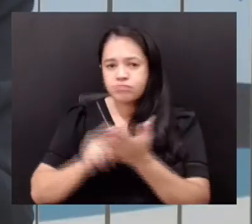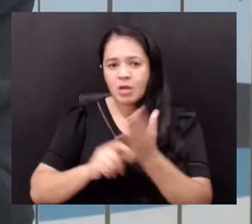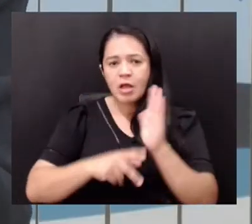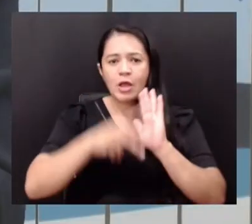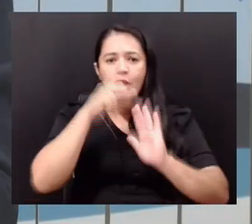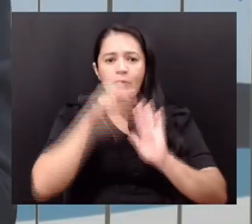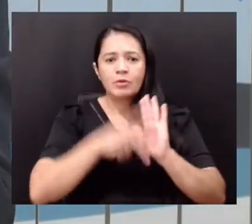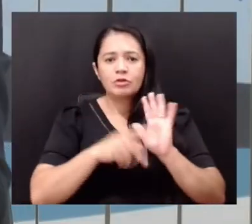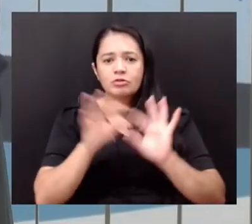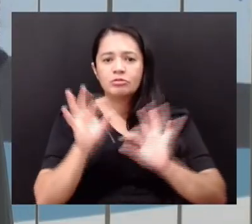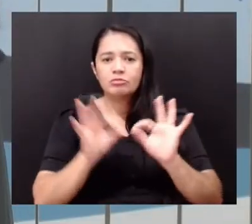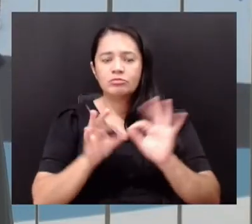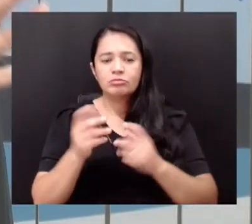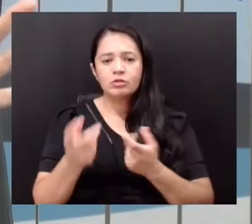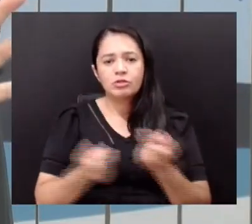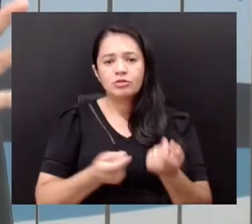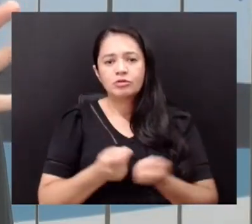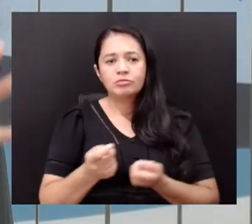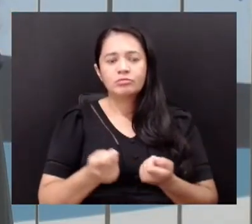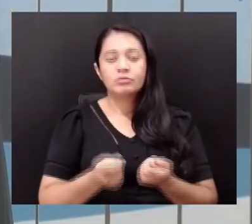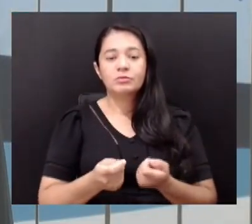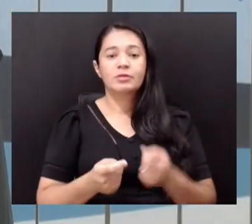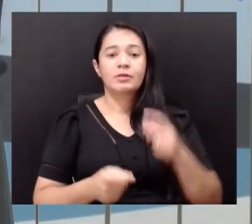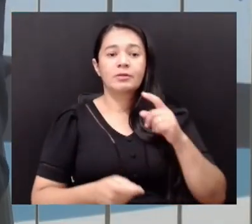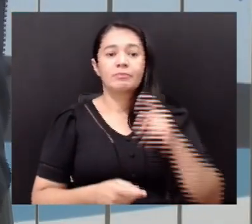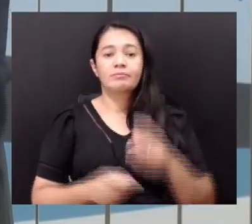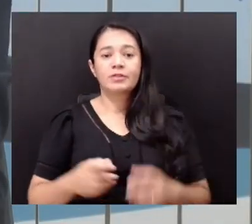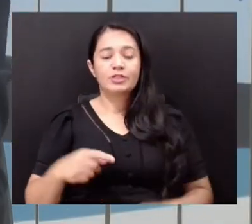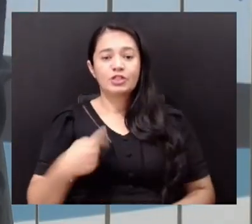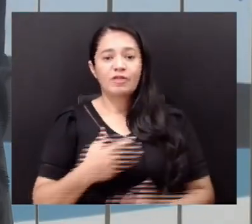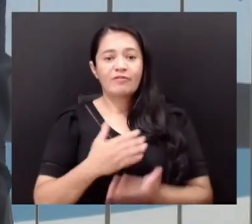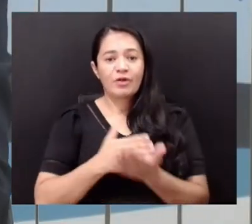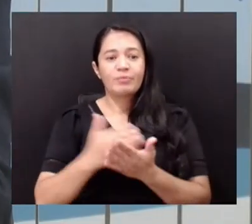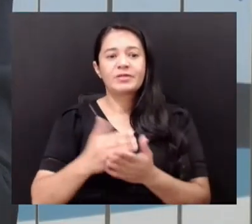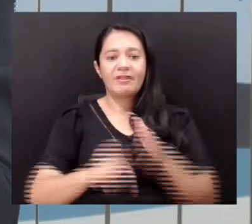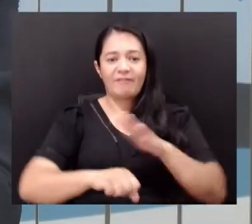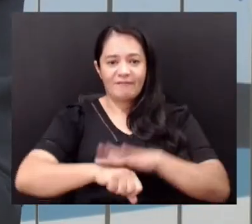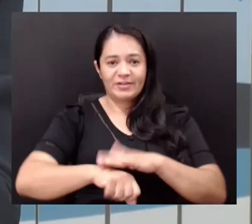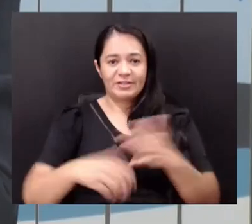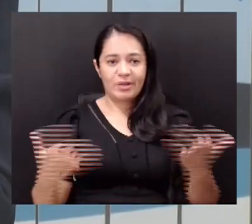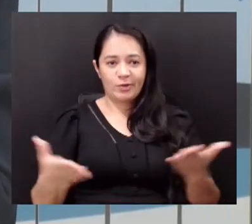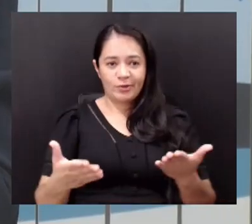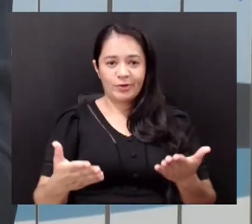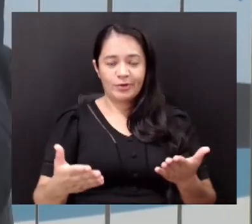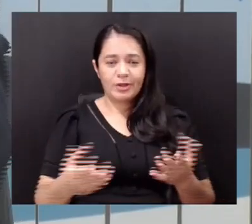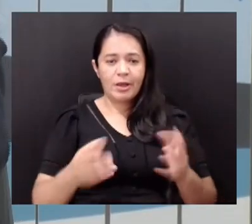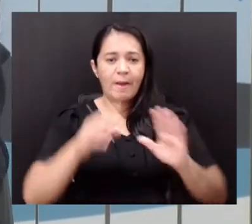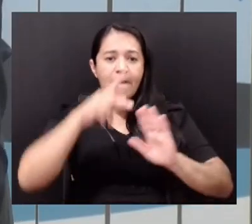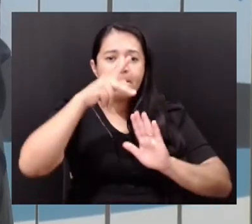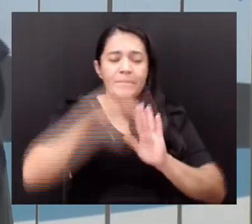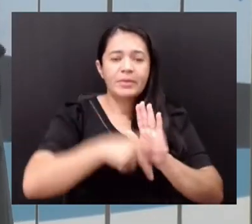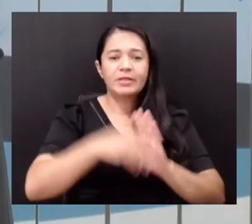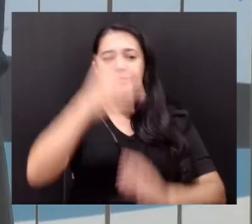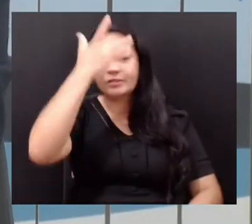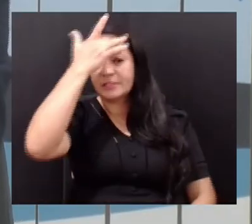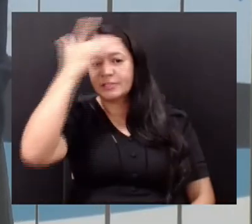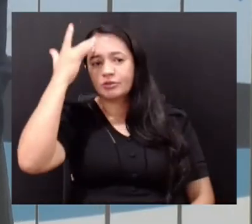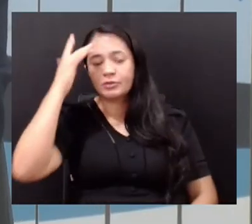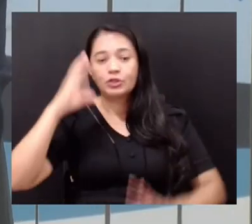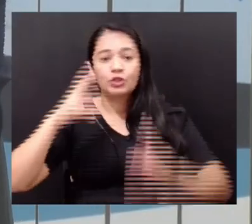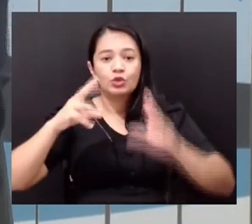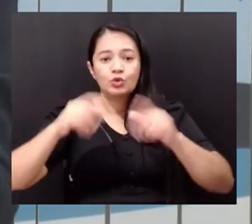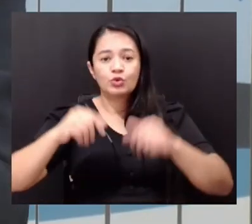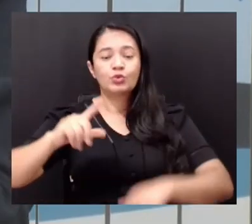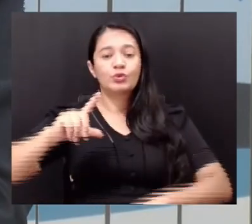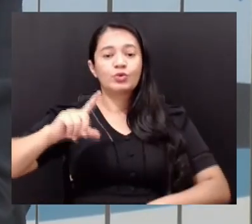riscos psicossociais, que é isso que a gente vai começar a fazer, plano de saúde mental. Tudo tem seu tempo e tem seu time e a sua